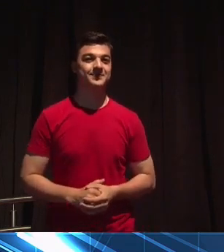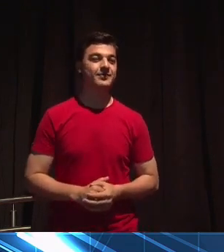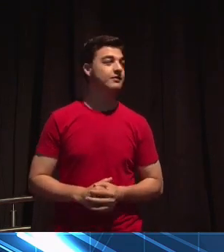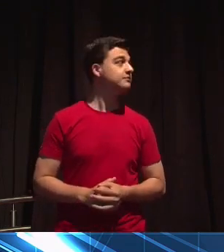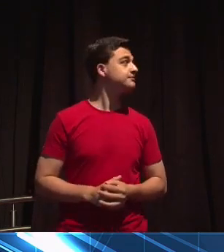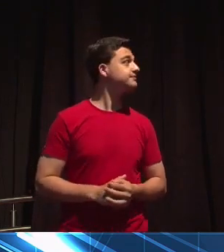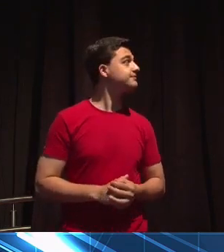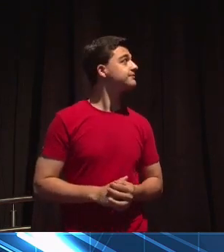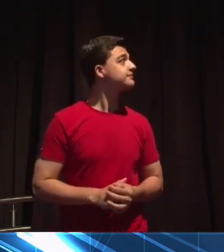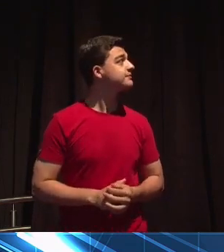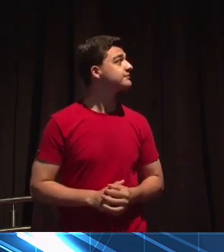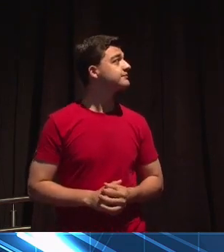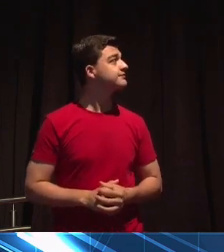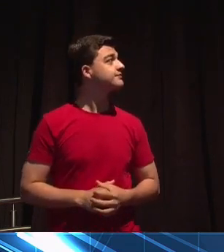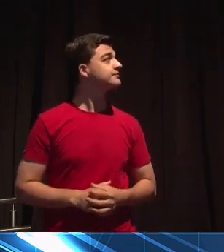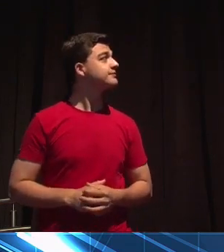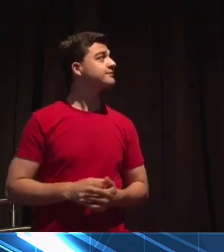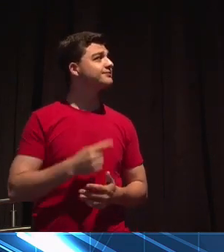responsabilidade